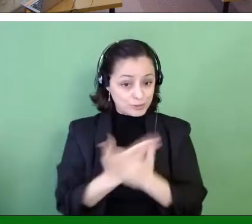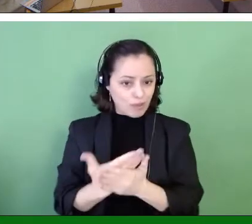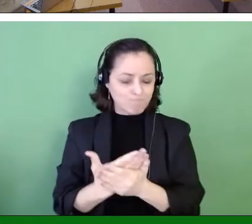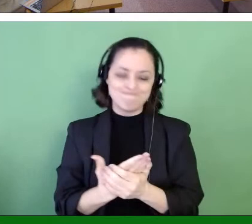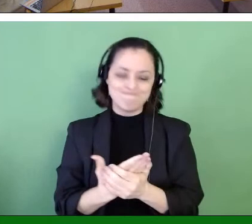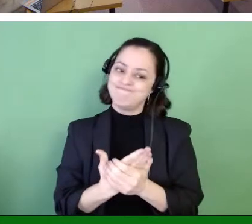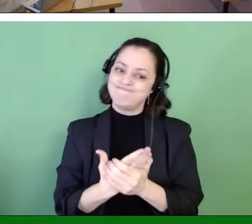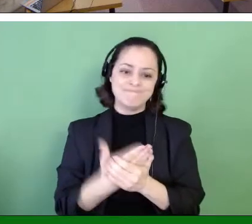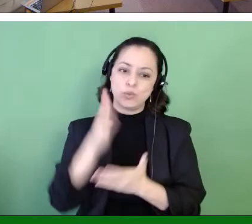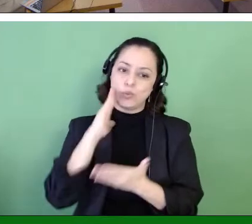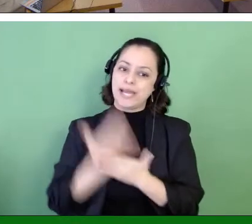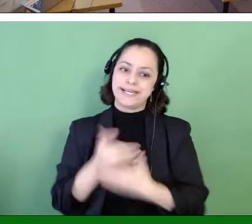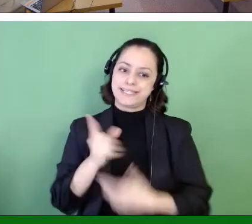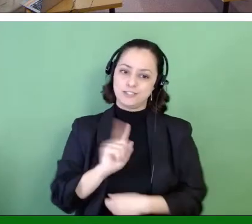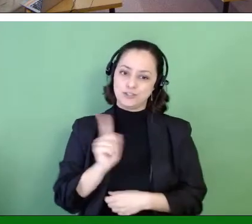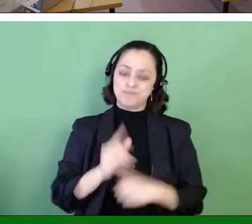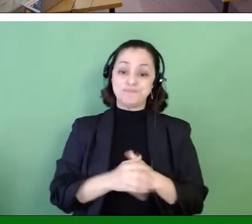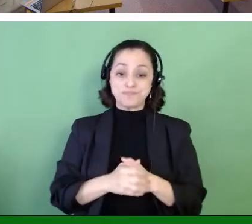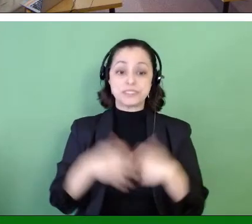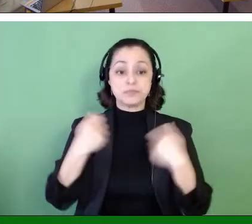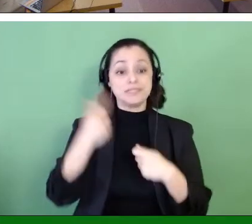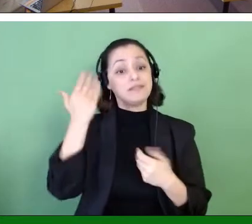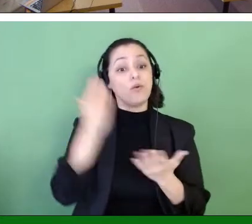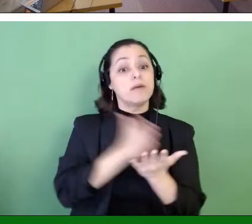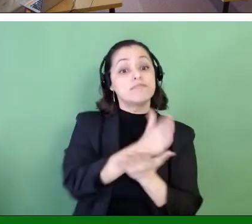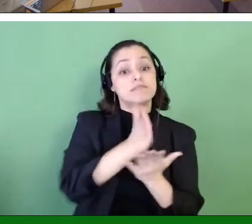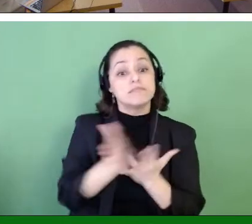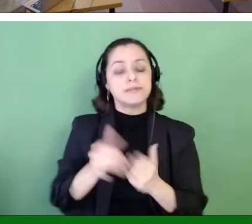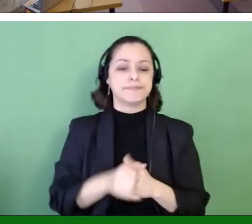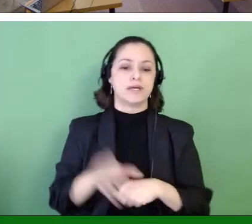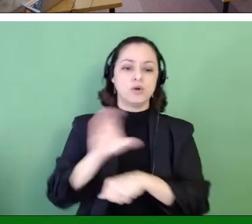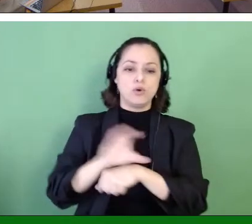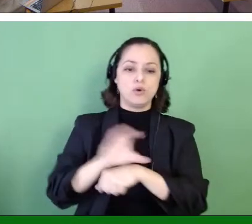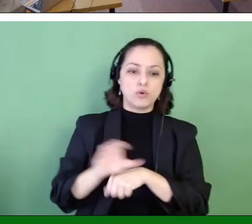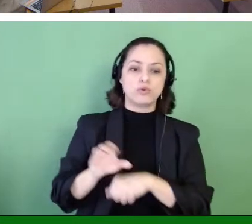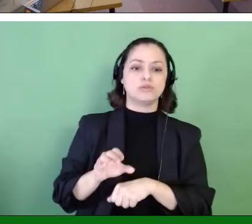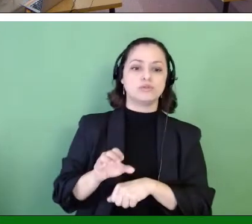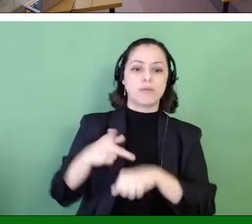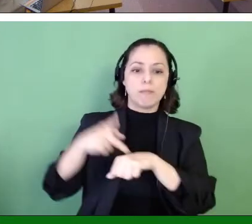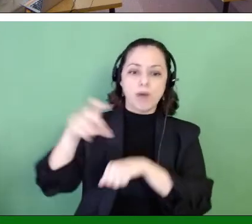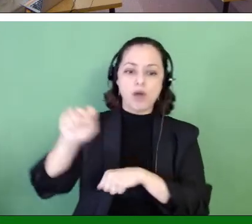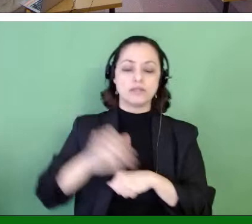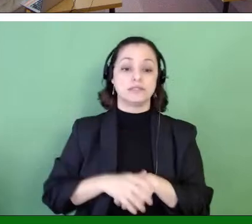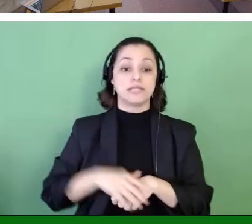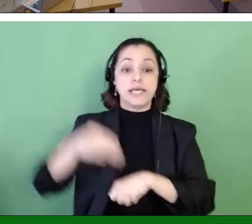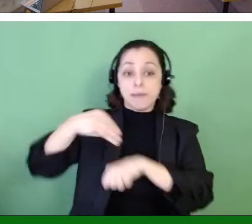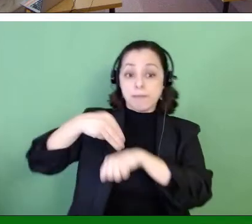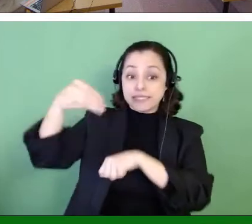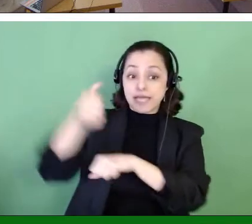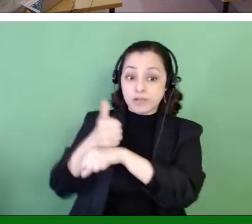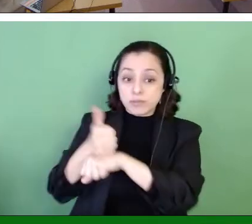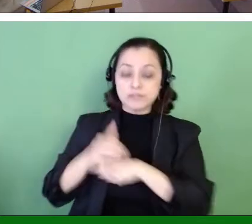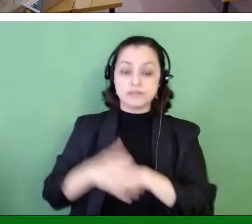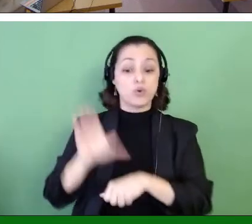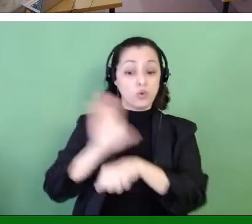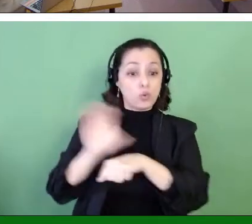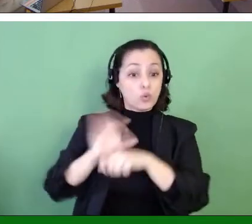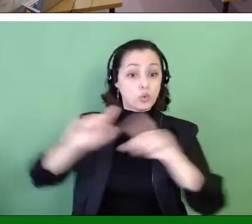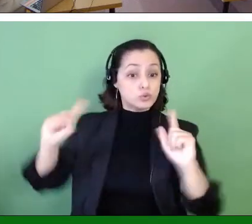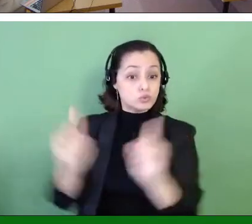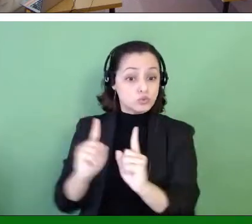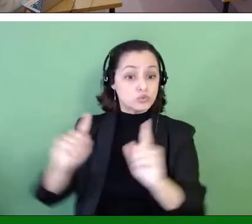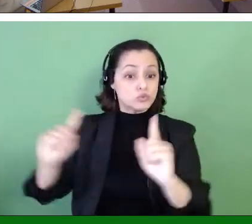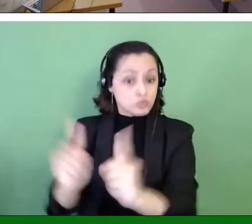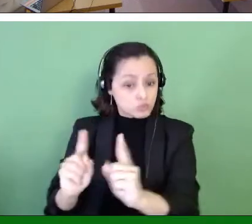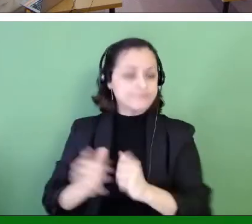eu acho que a gente pode pensar em coisas alternativas, como especializações, como mestrado profissional, como cursos pontuais. E como os